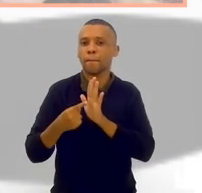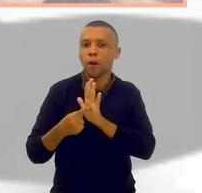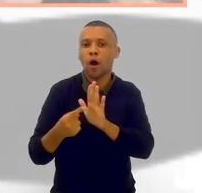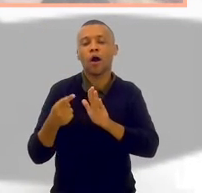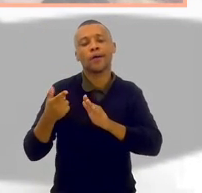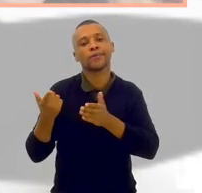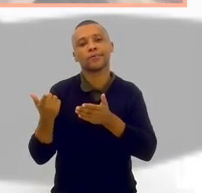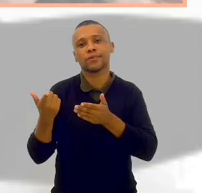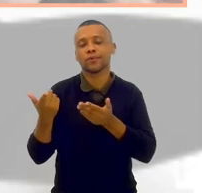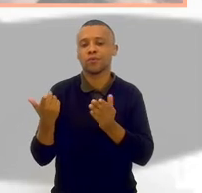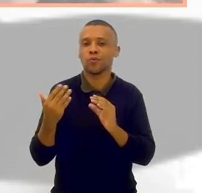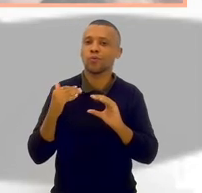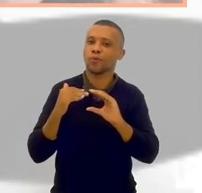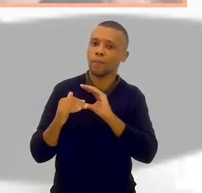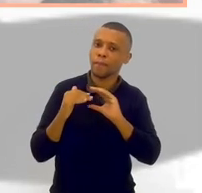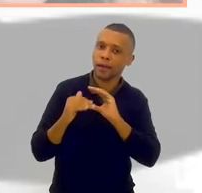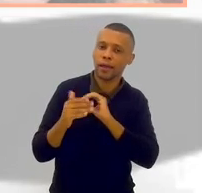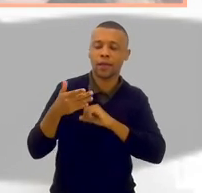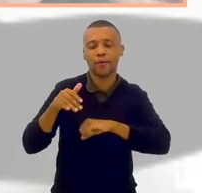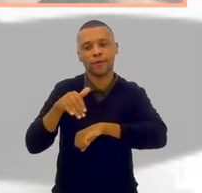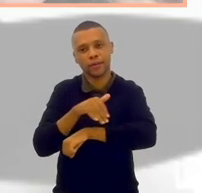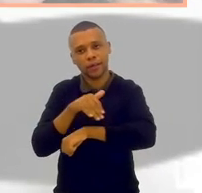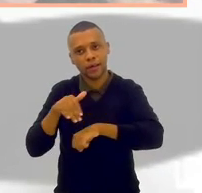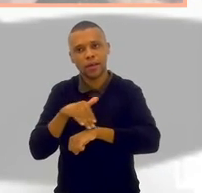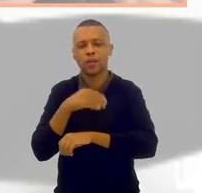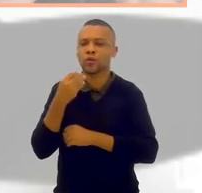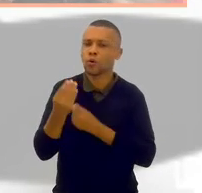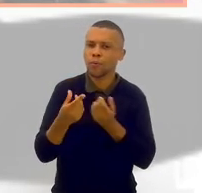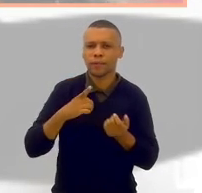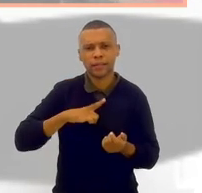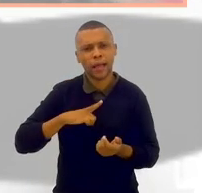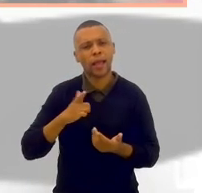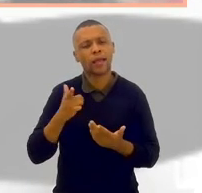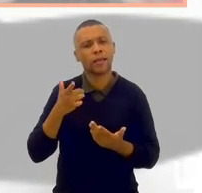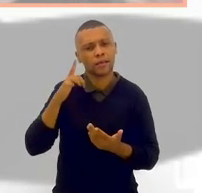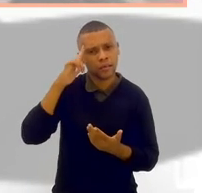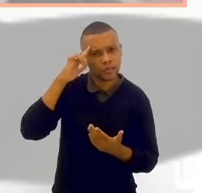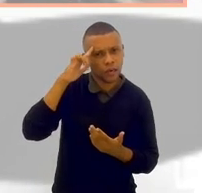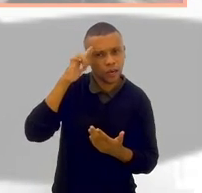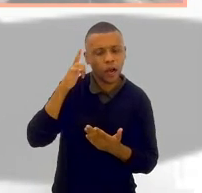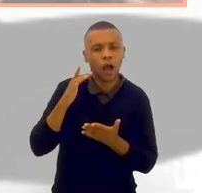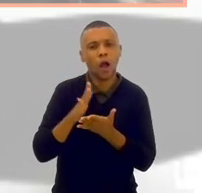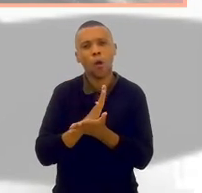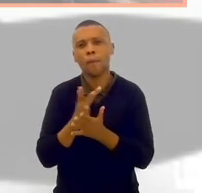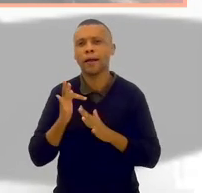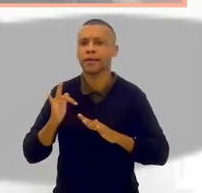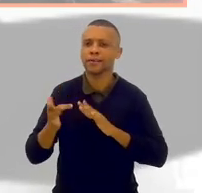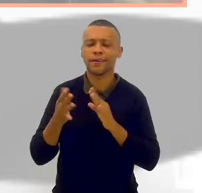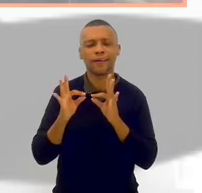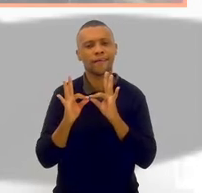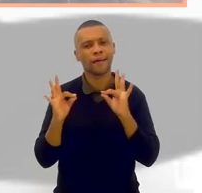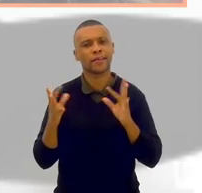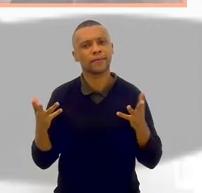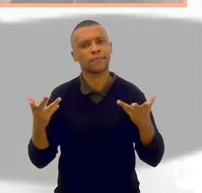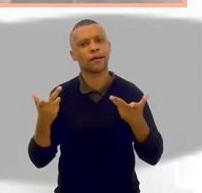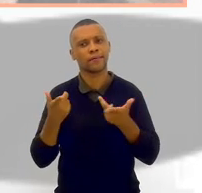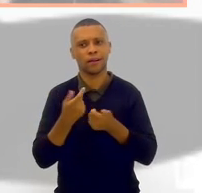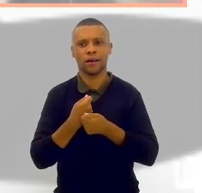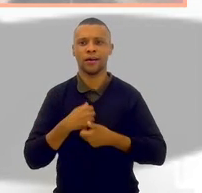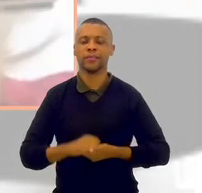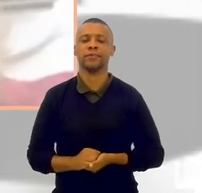da BIME, como faz para entrar, se tem algum Instagram, algum caminho. E que Sim, frase maravilhosa,